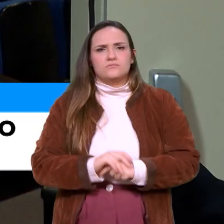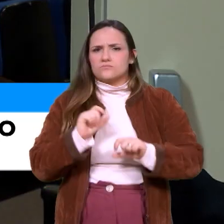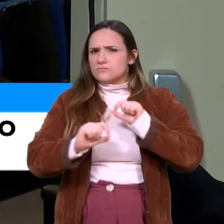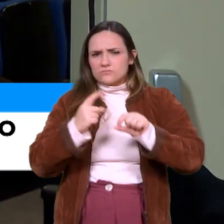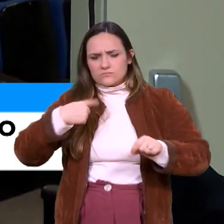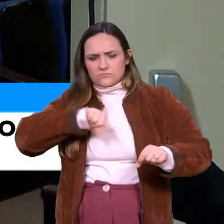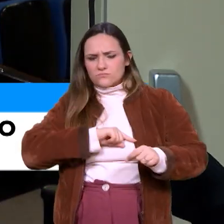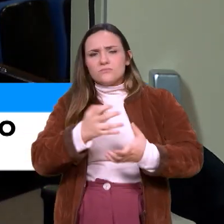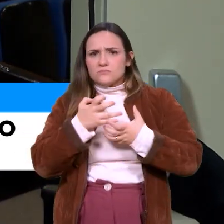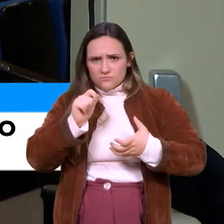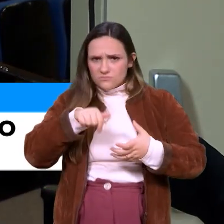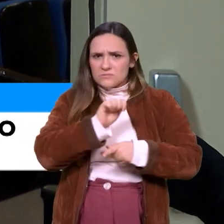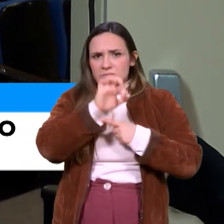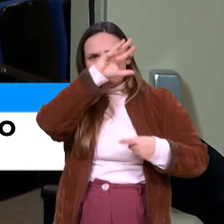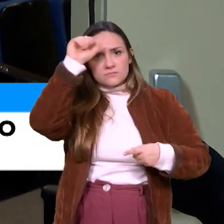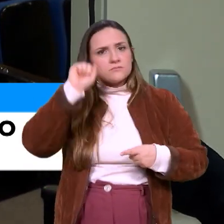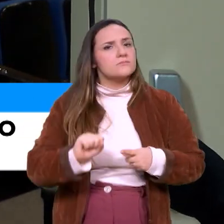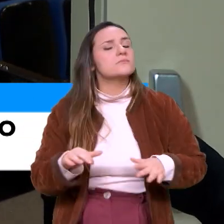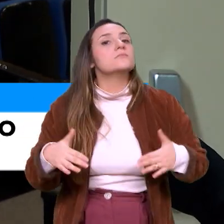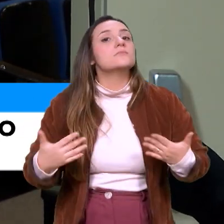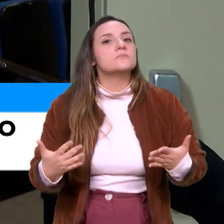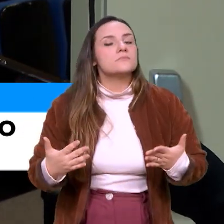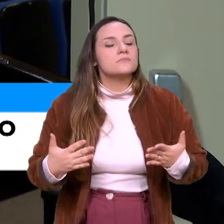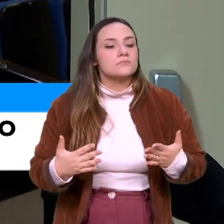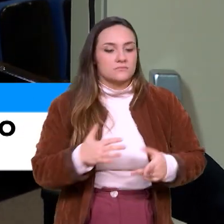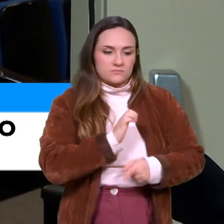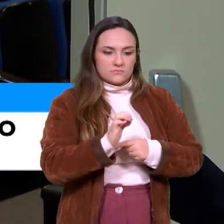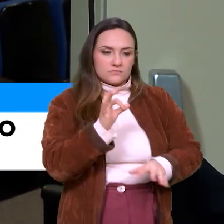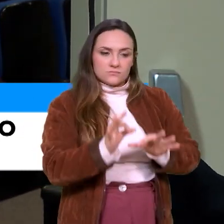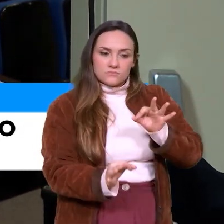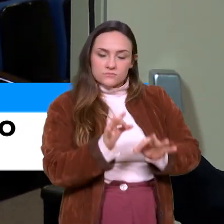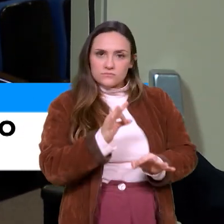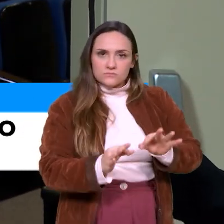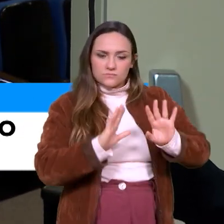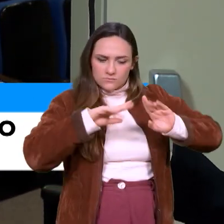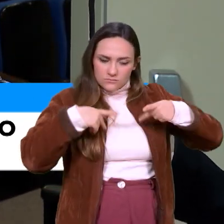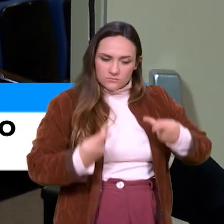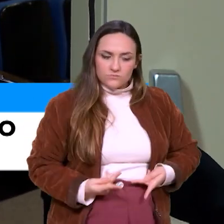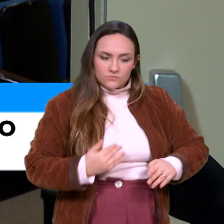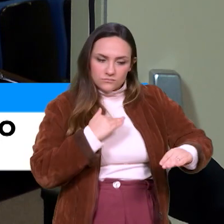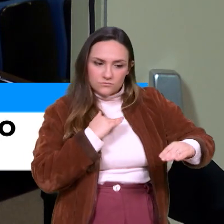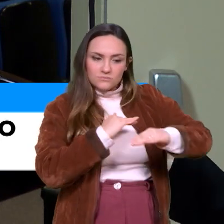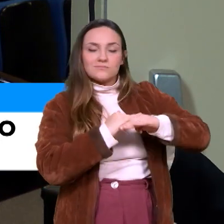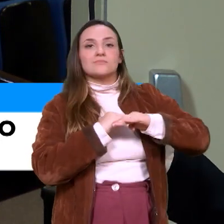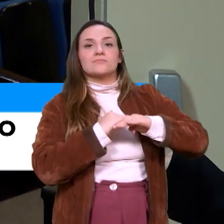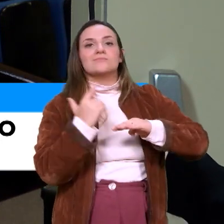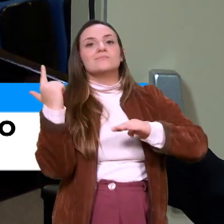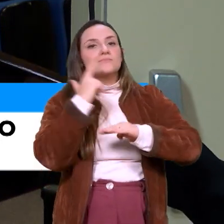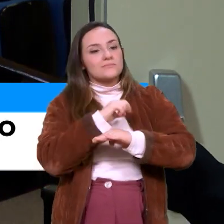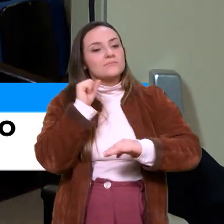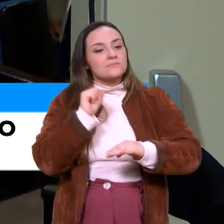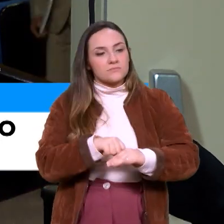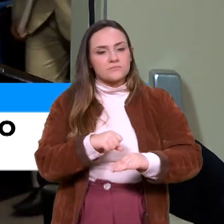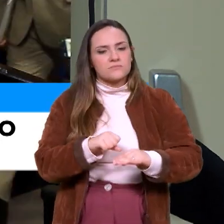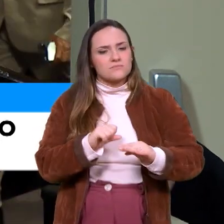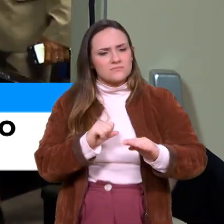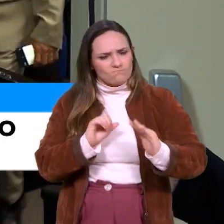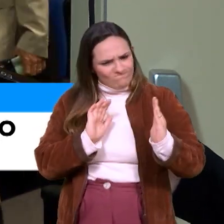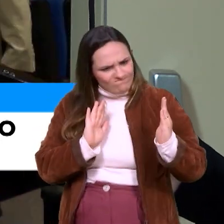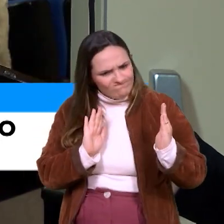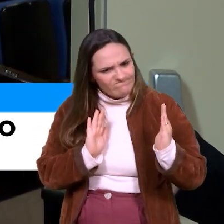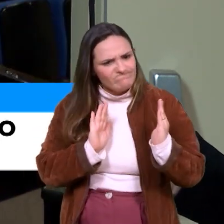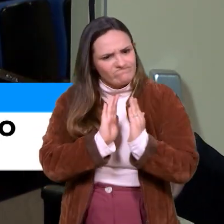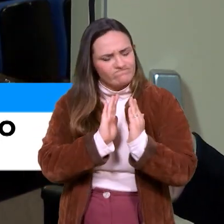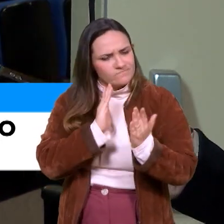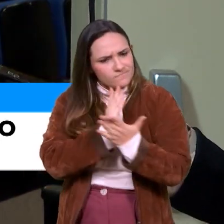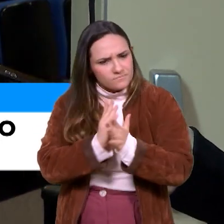O que nós queremos para o nosso estado de Mato Grosso do Sul? Com certeza um estado mais justo, mais humano, onde a gente possa